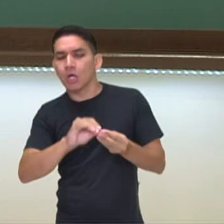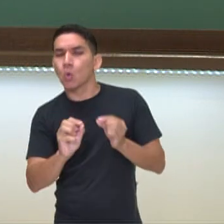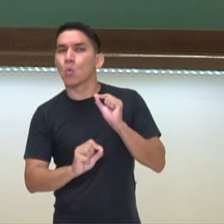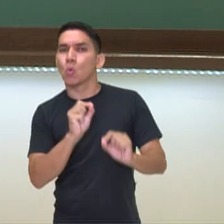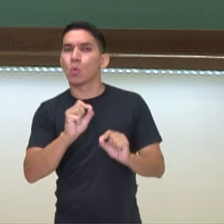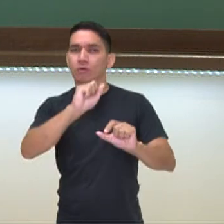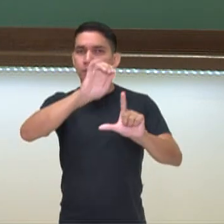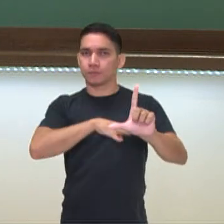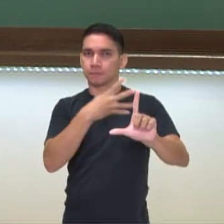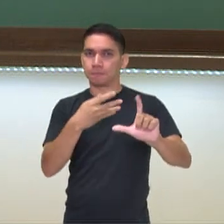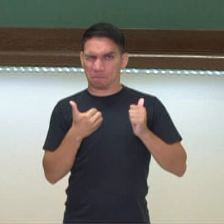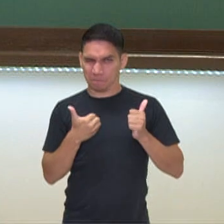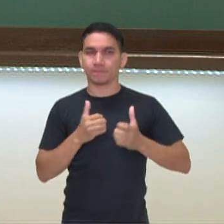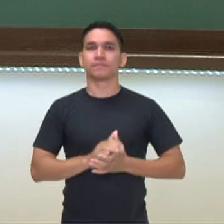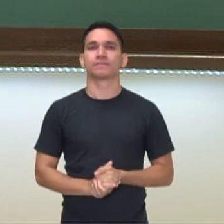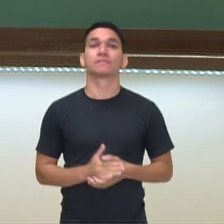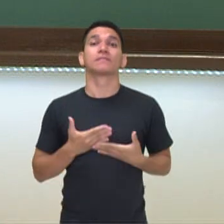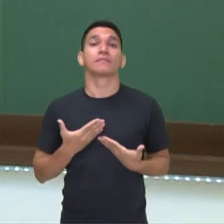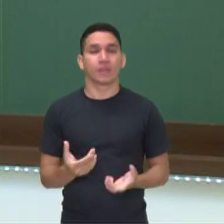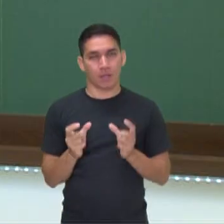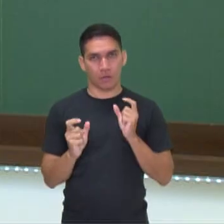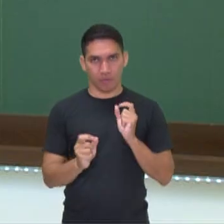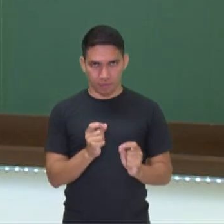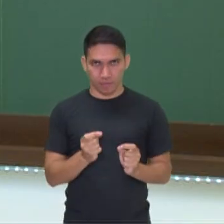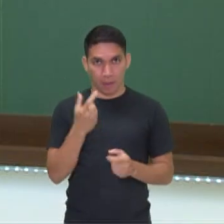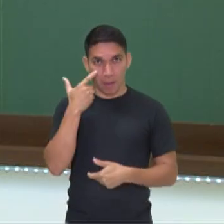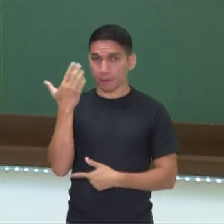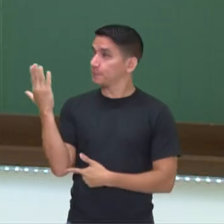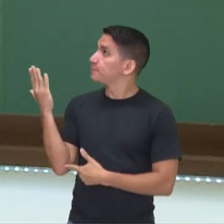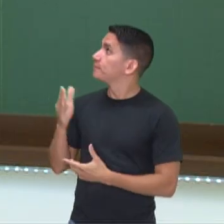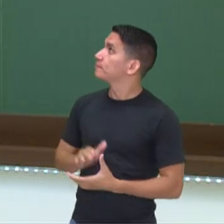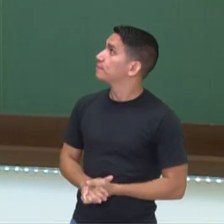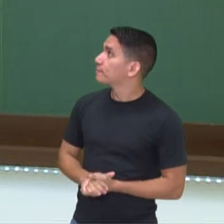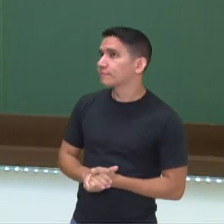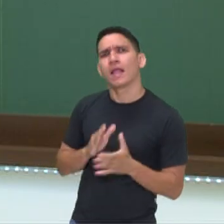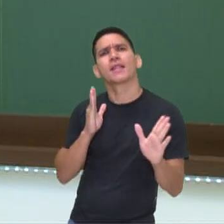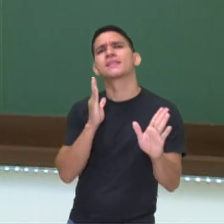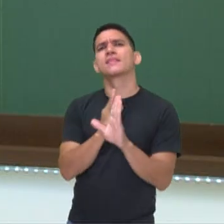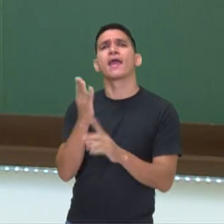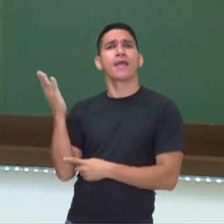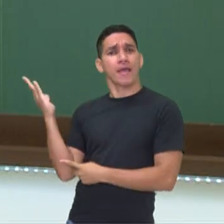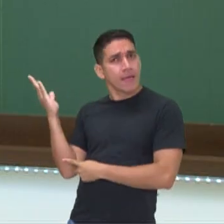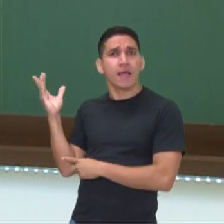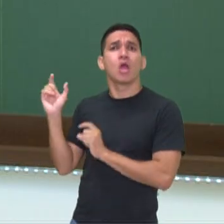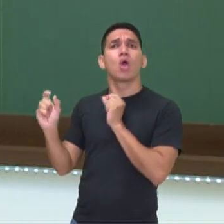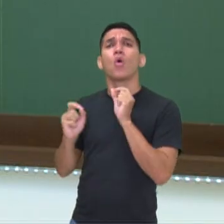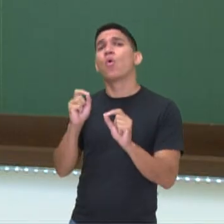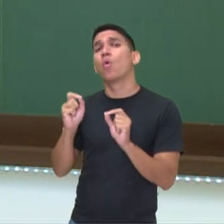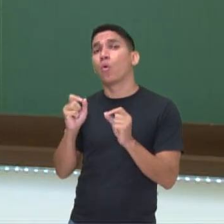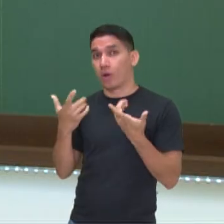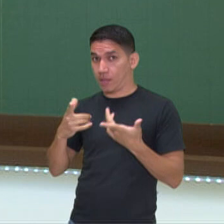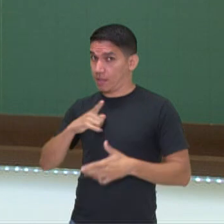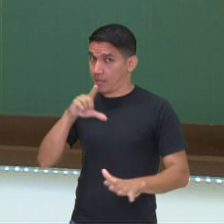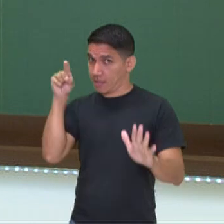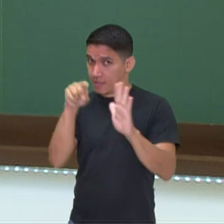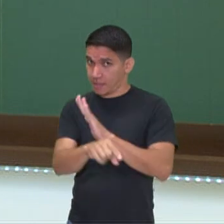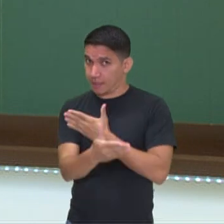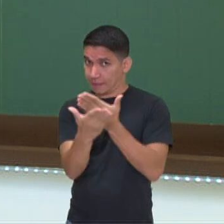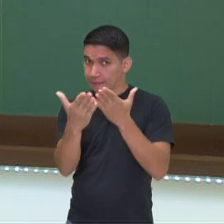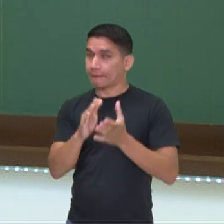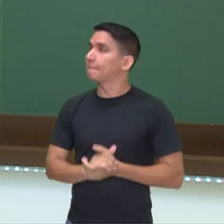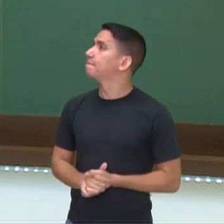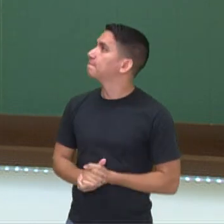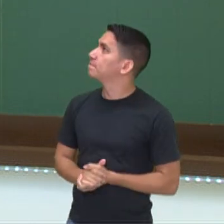bom? Beleza? Então, gente, olha só. Identifique aqui no gráfico para a professora. Tem um quiz aqui para vocês, olha